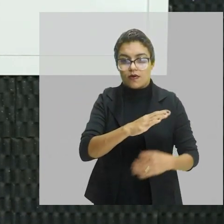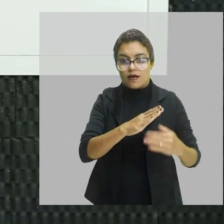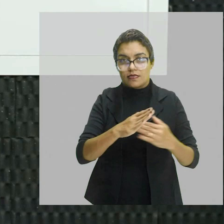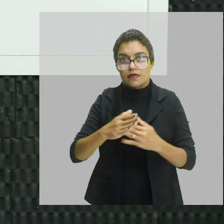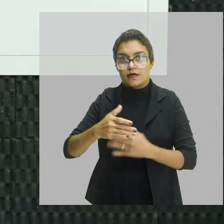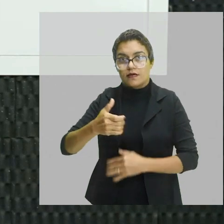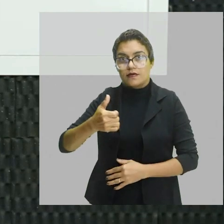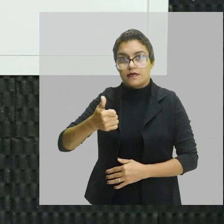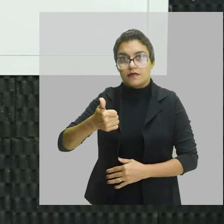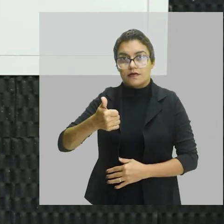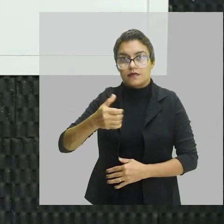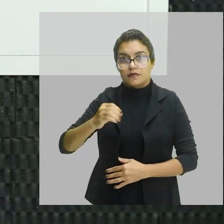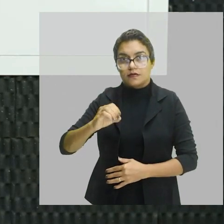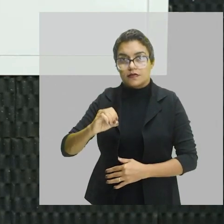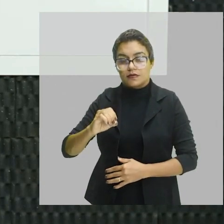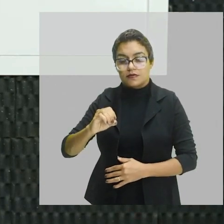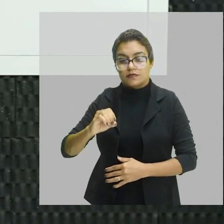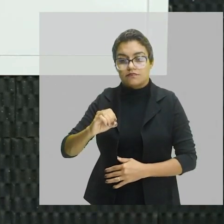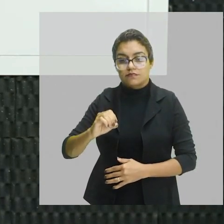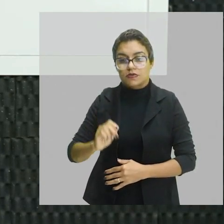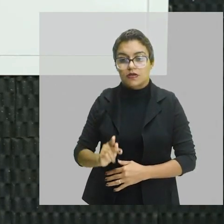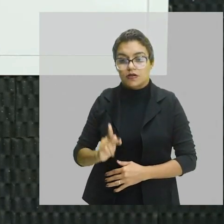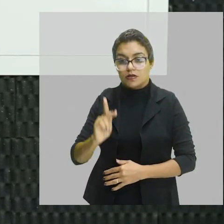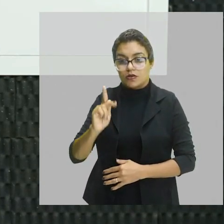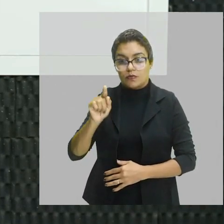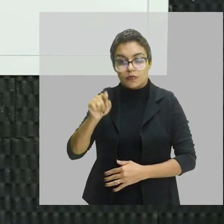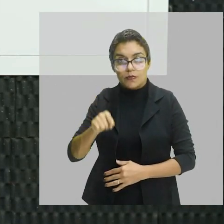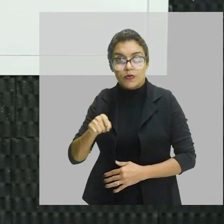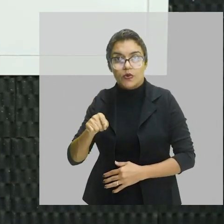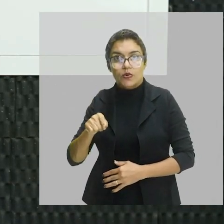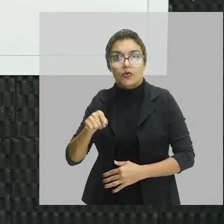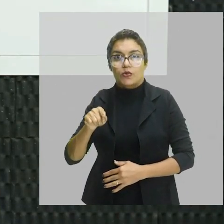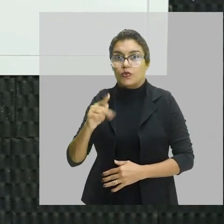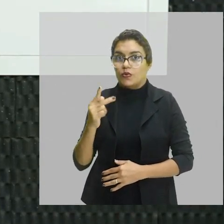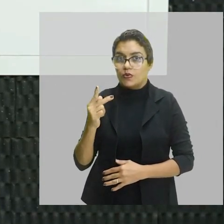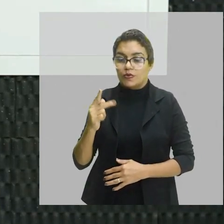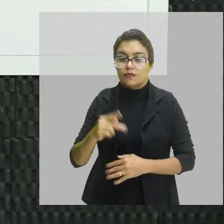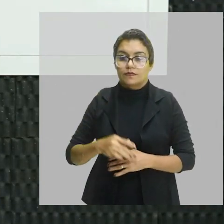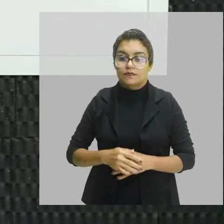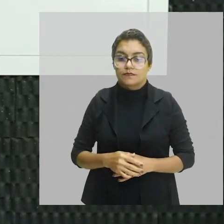100, né, km por hora em